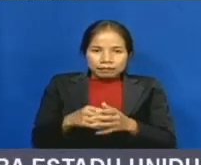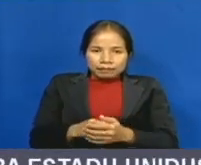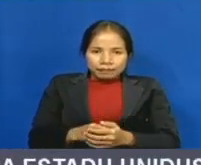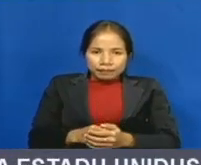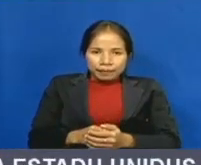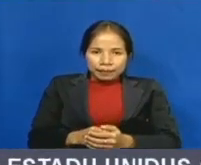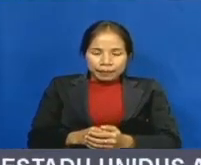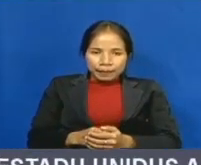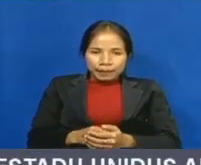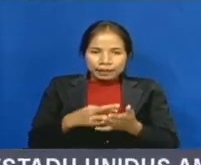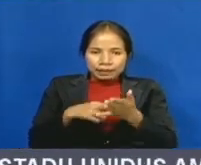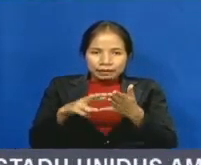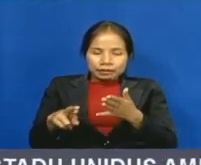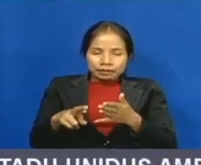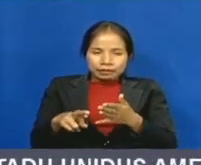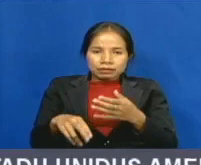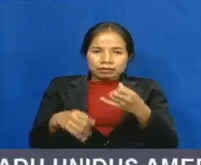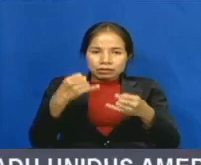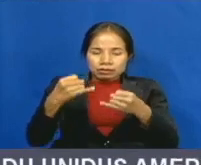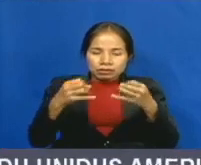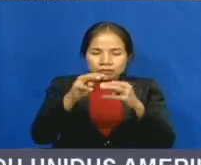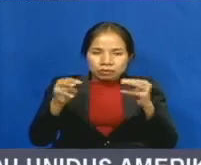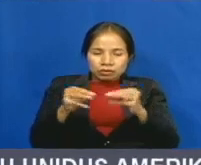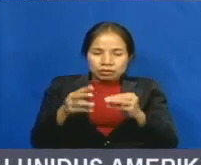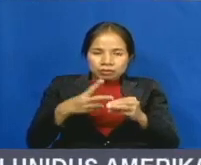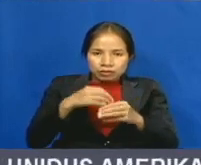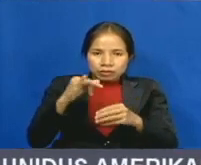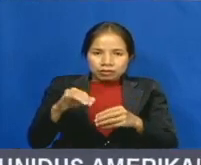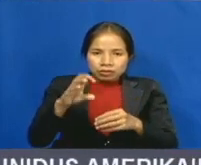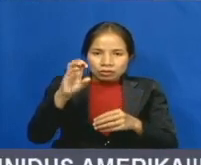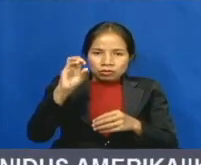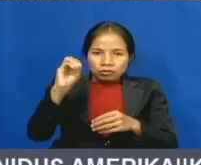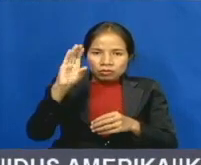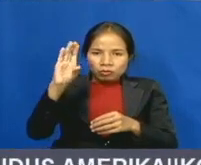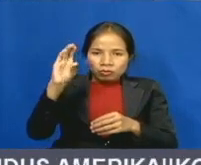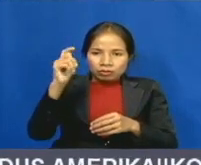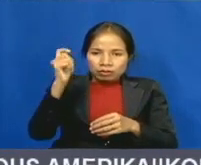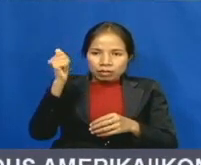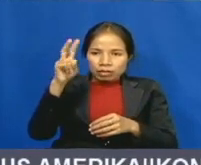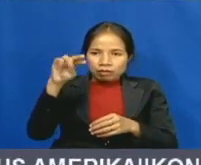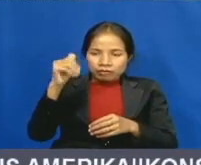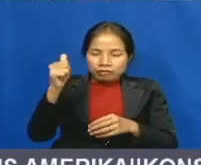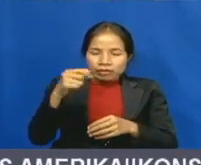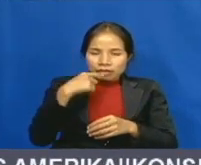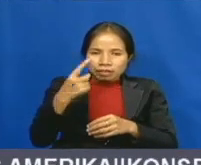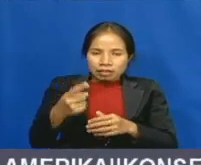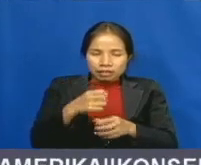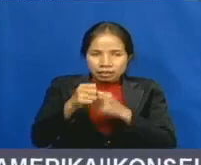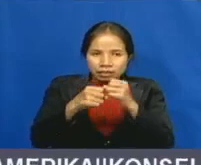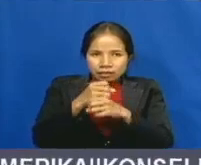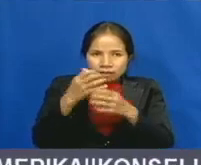conservatória, registro e notariado município dele, Octávia Celeste Souza Soares Sateten.